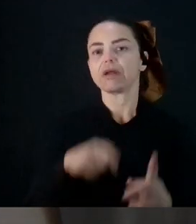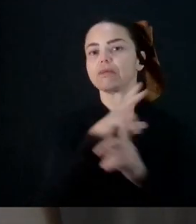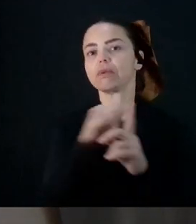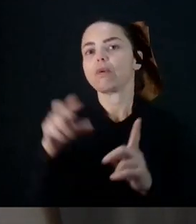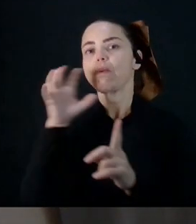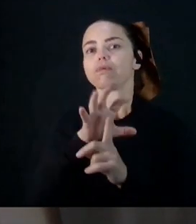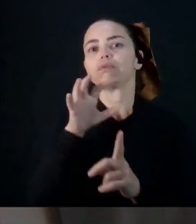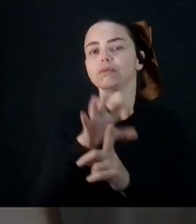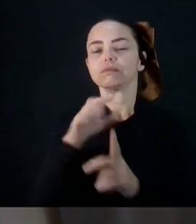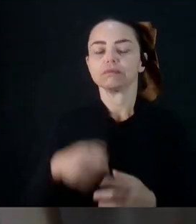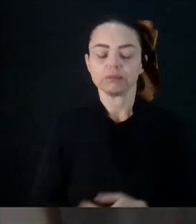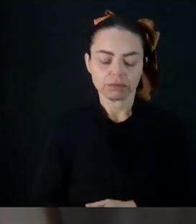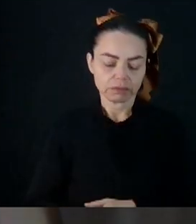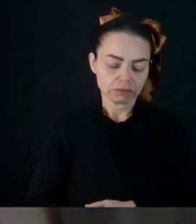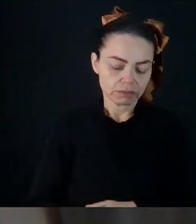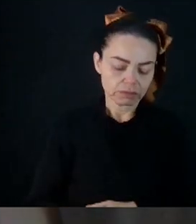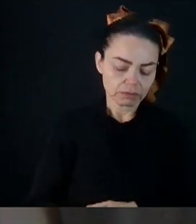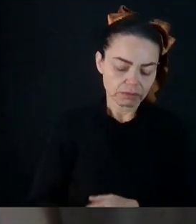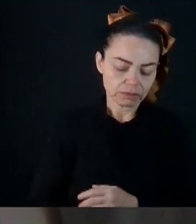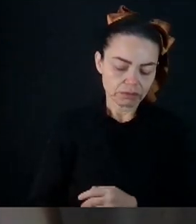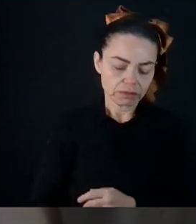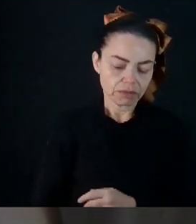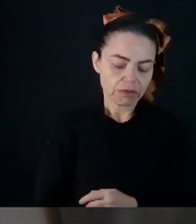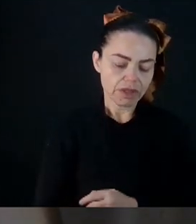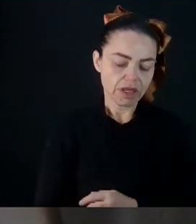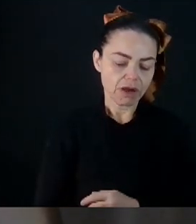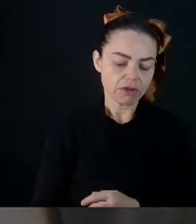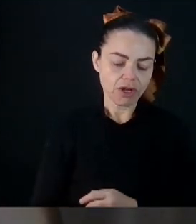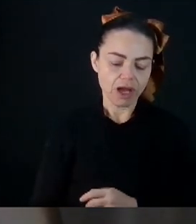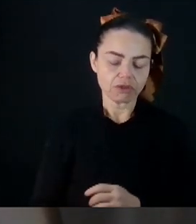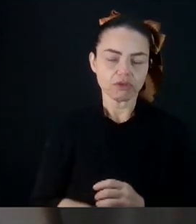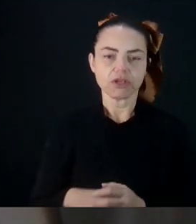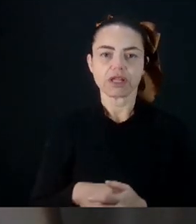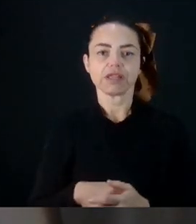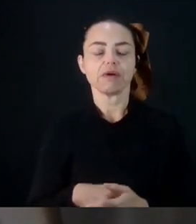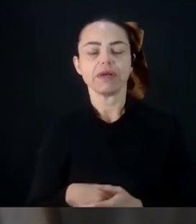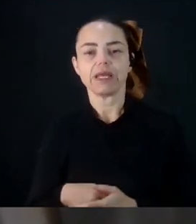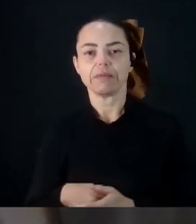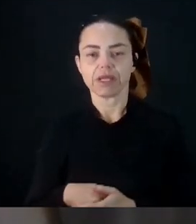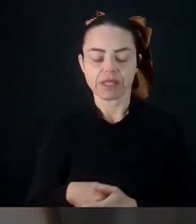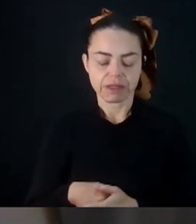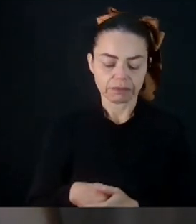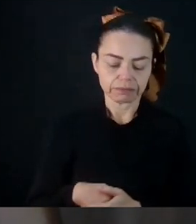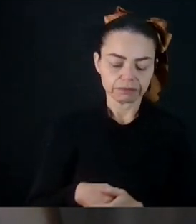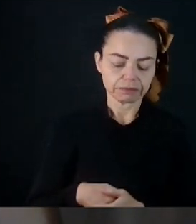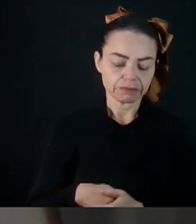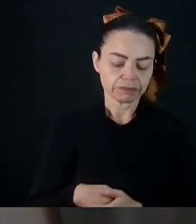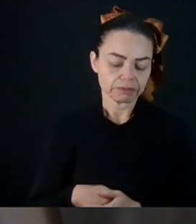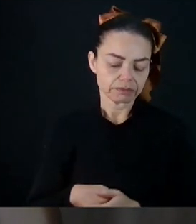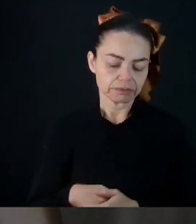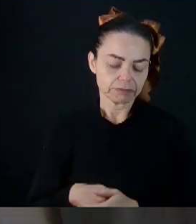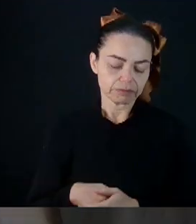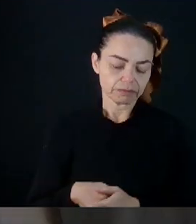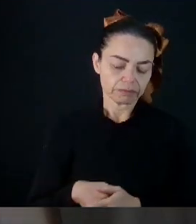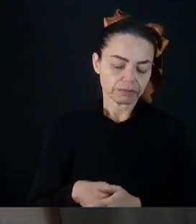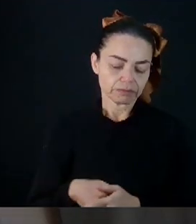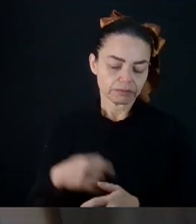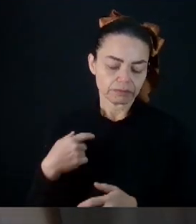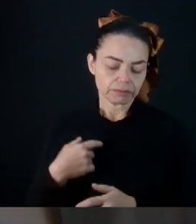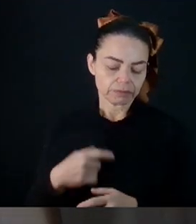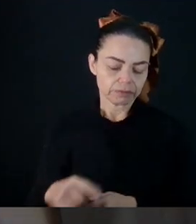que a criança se comporte como um adulto, né? Que tenha não só as características, né,